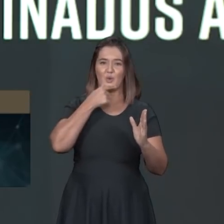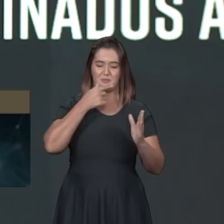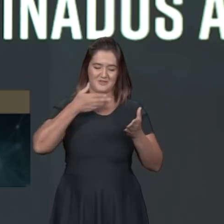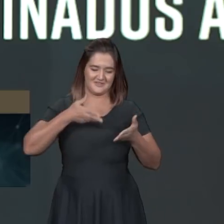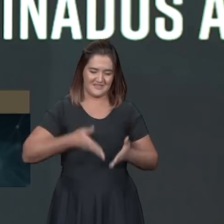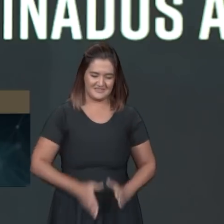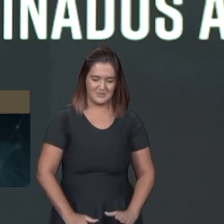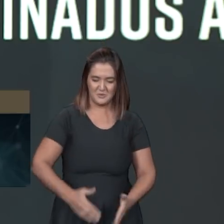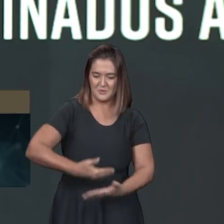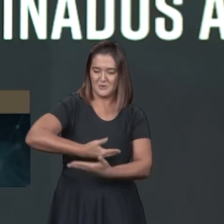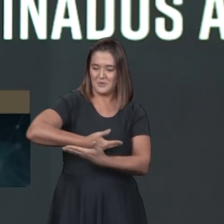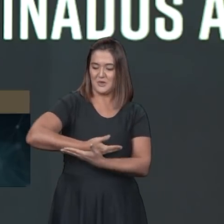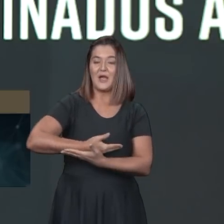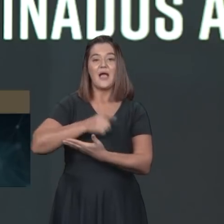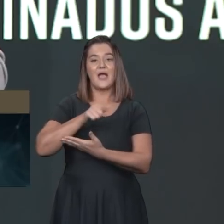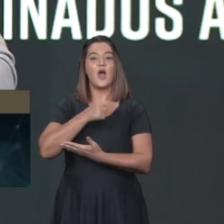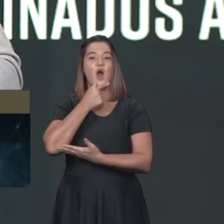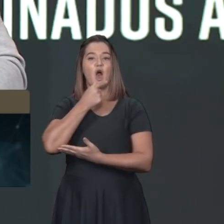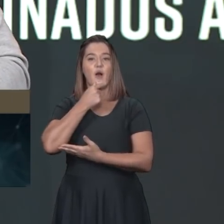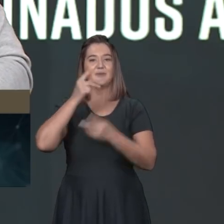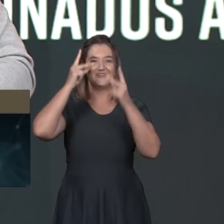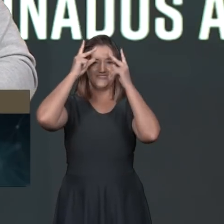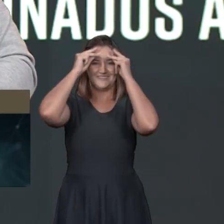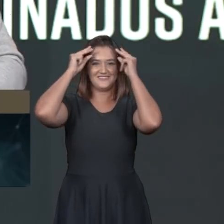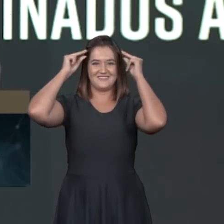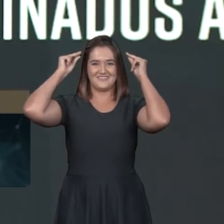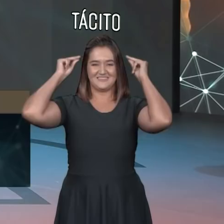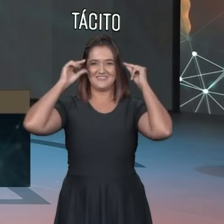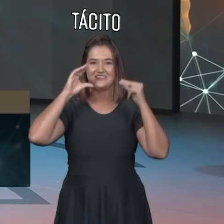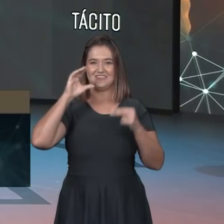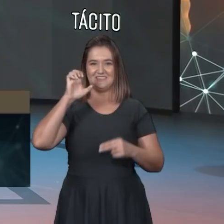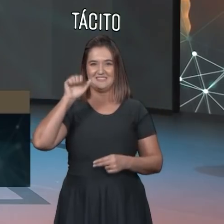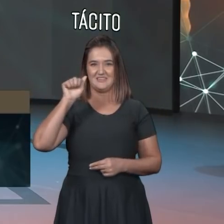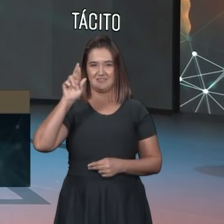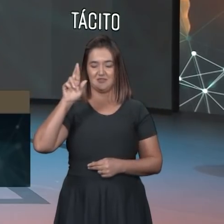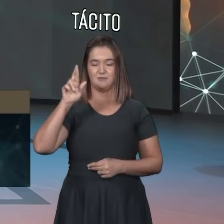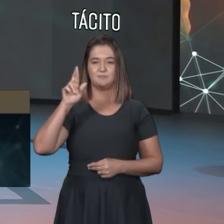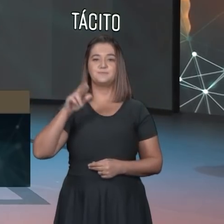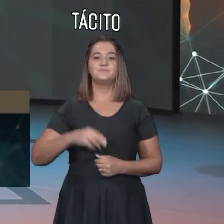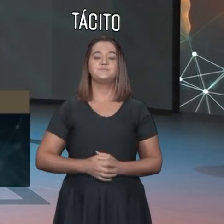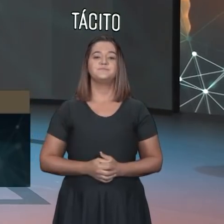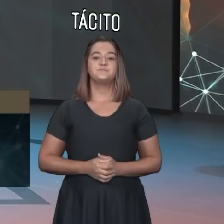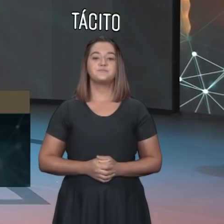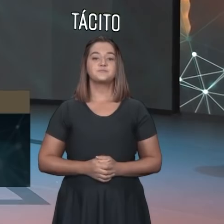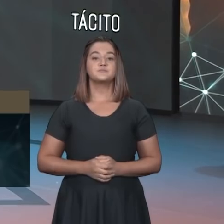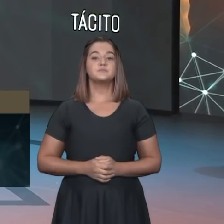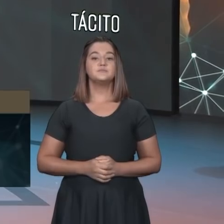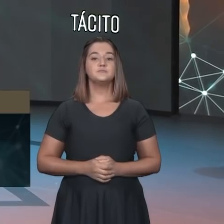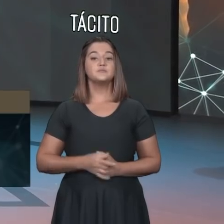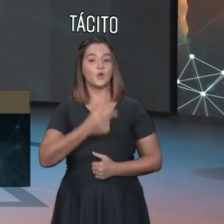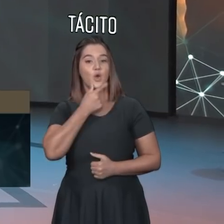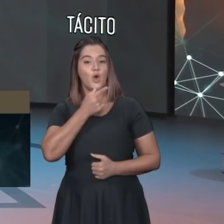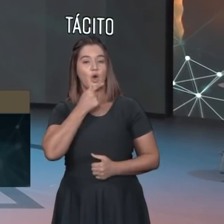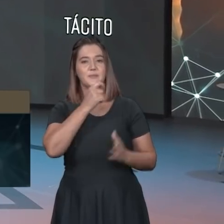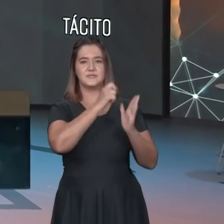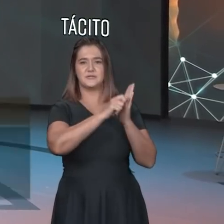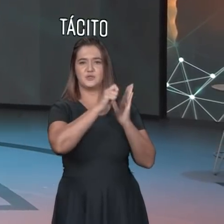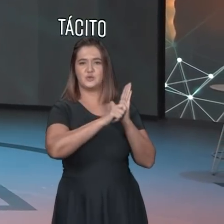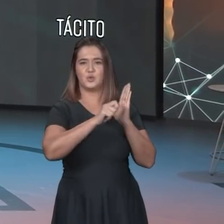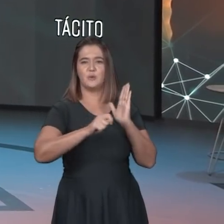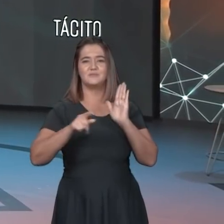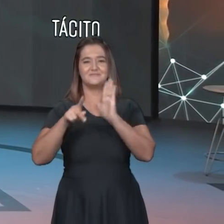imperador Augusto César. Mas eu quero mostrar mais algumas coisas interessantes para você. Olha o que disse Tácito, um escritor